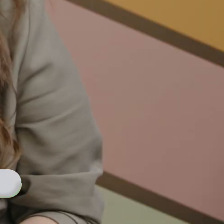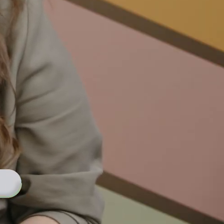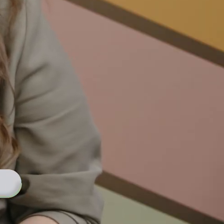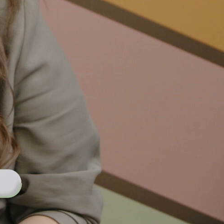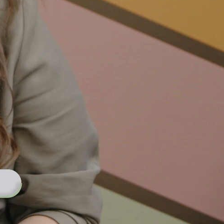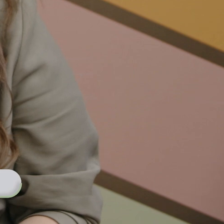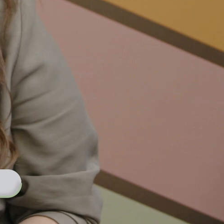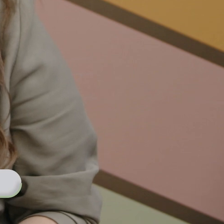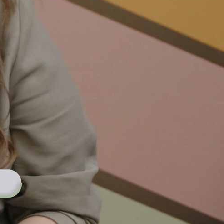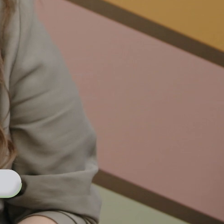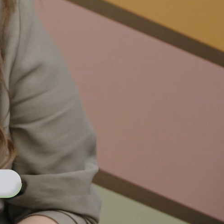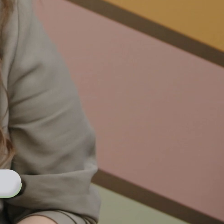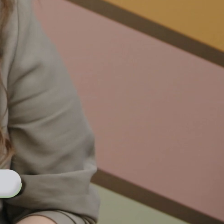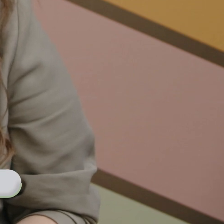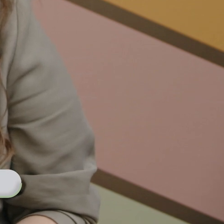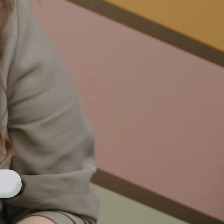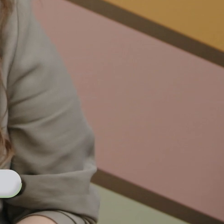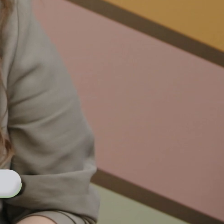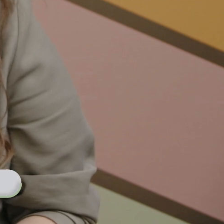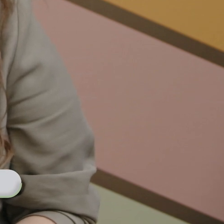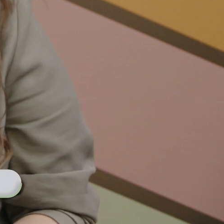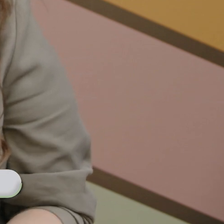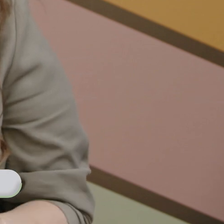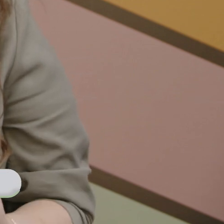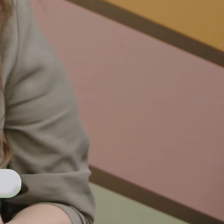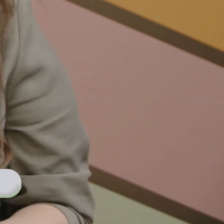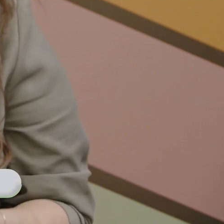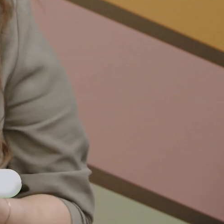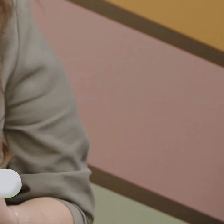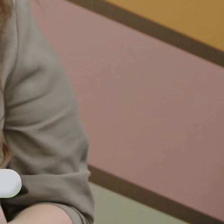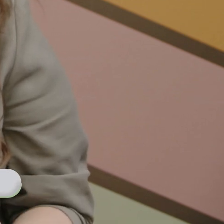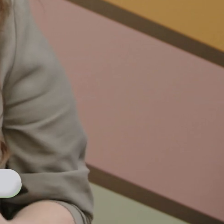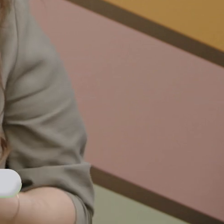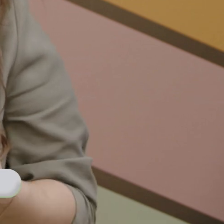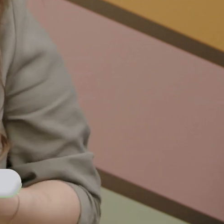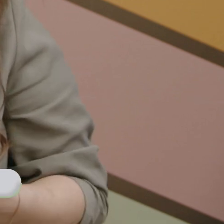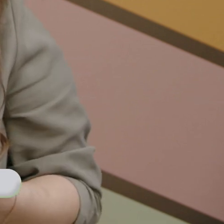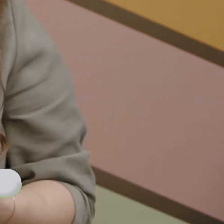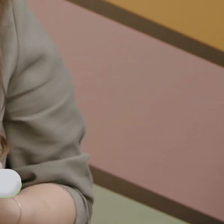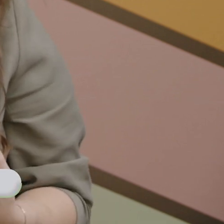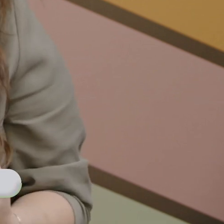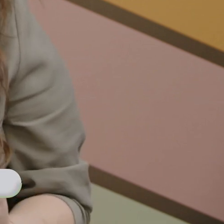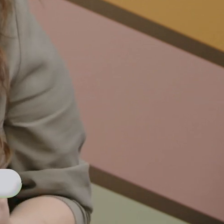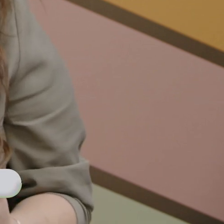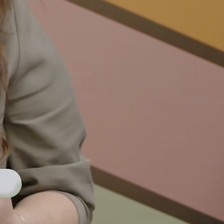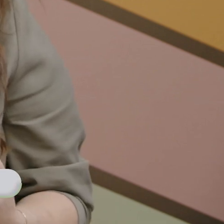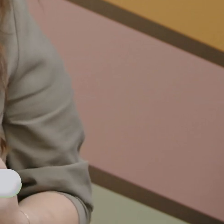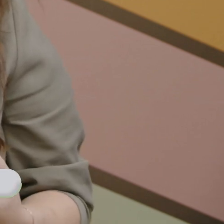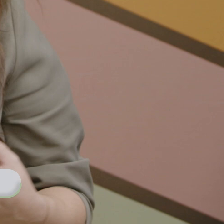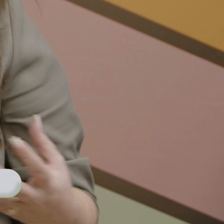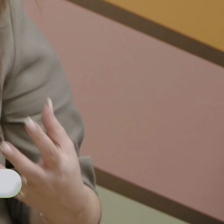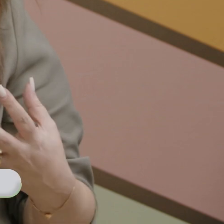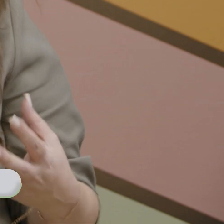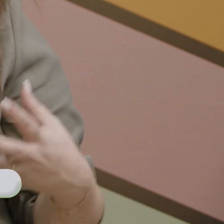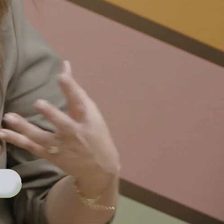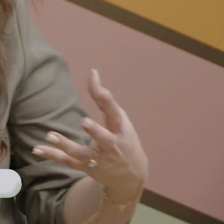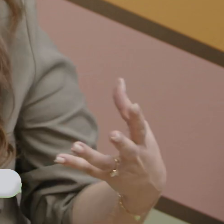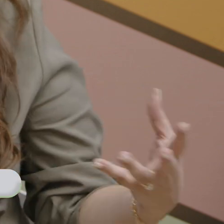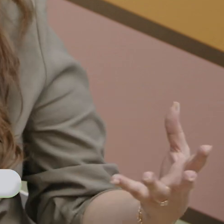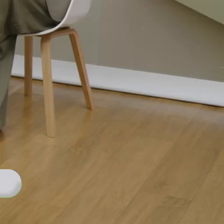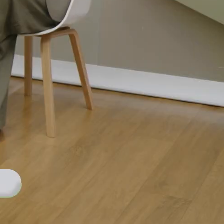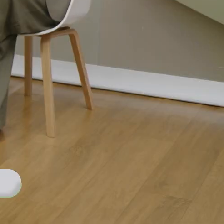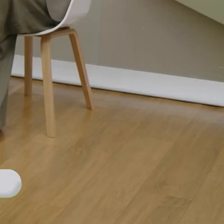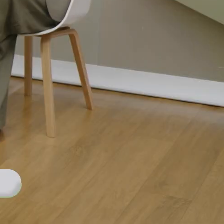transformar a demanda terapêutica daquela pessoa, né? Então, às vezes, a falta da saúde física, independente da questão